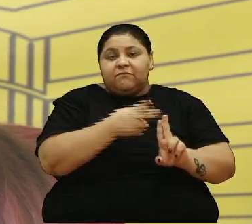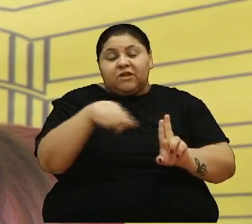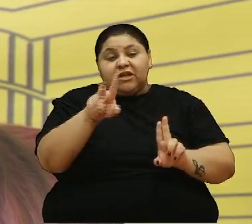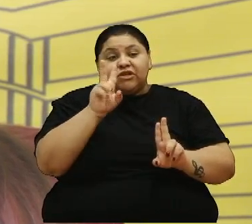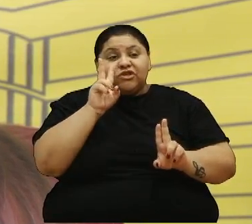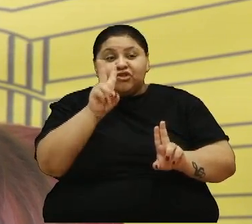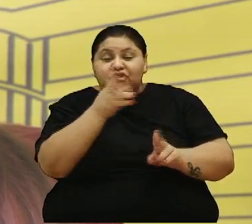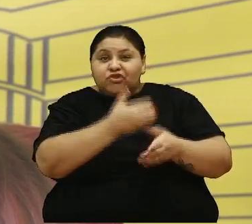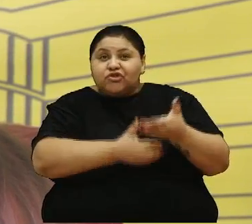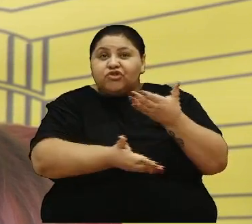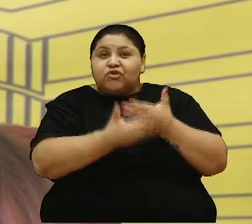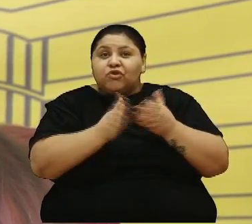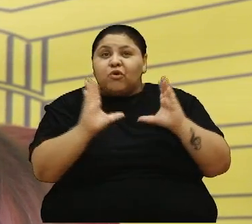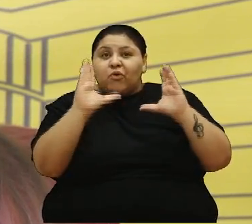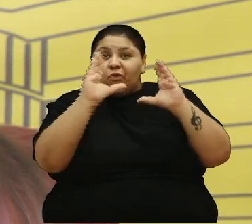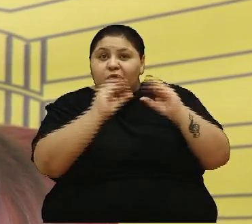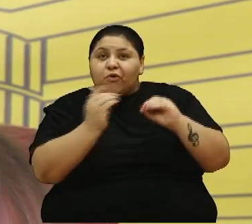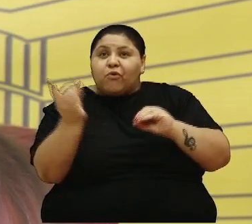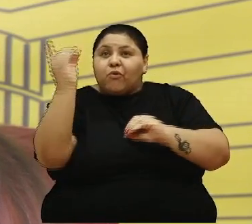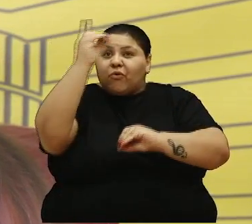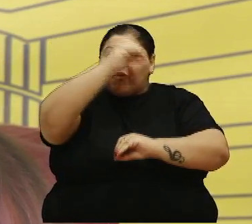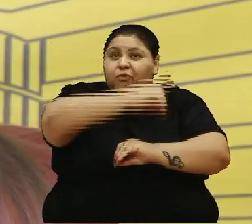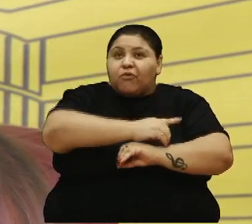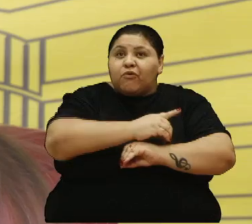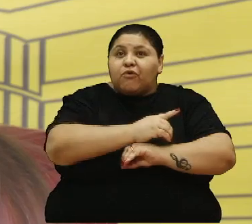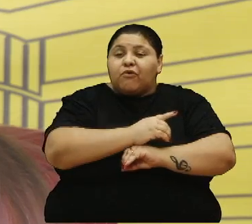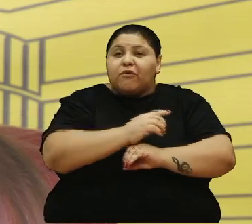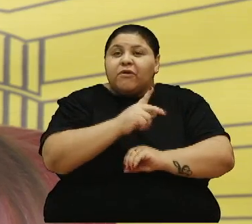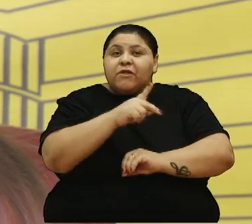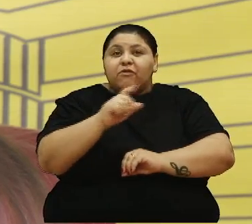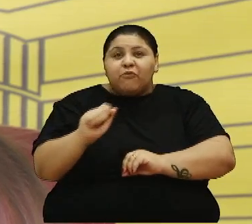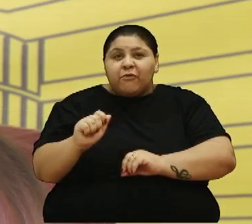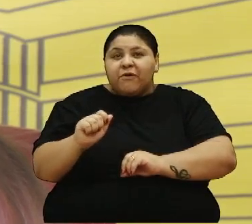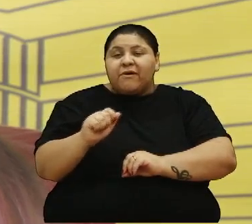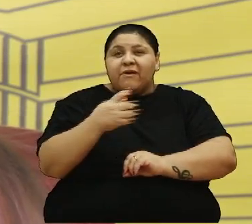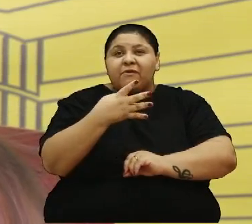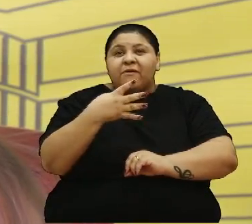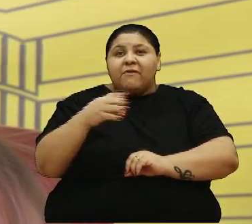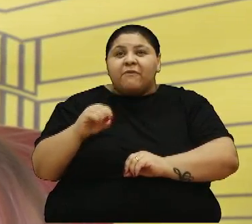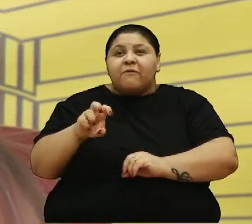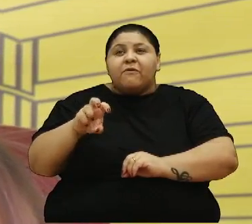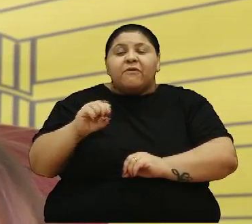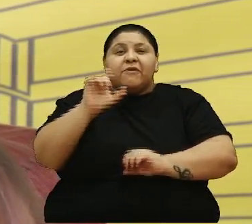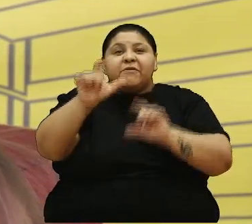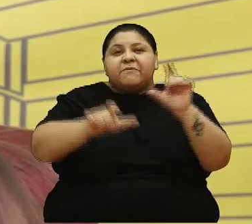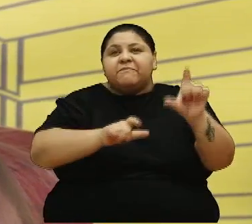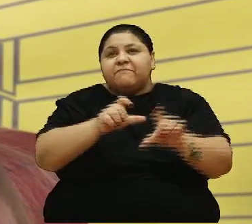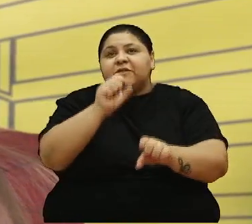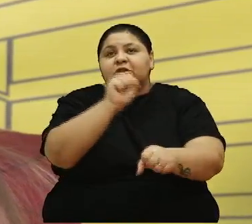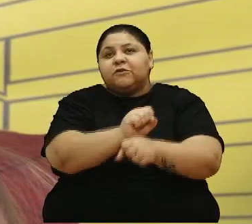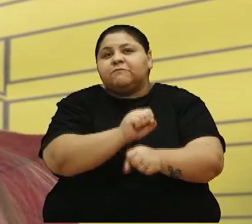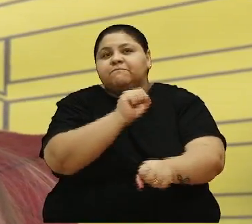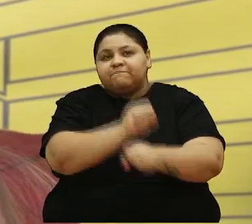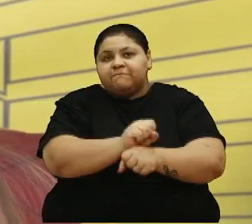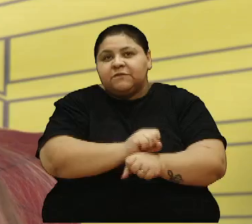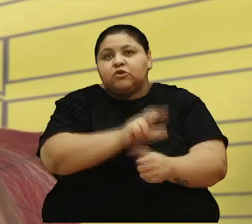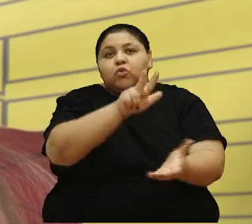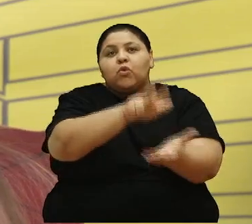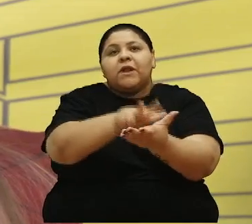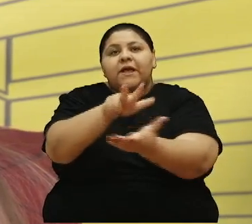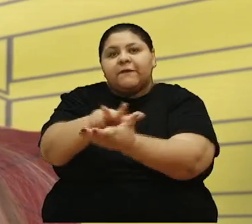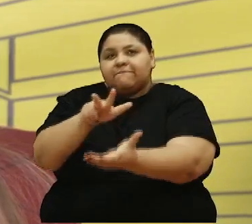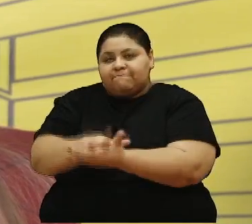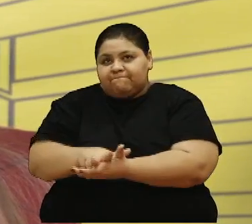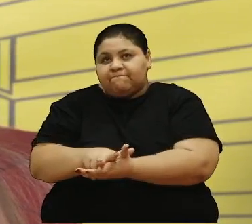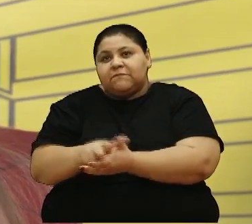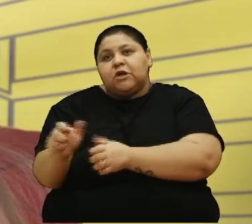vê todas as noites, todos os dias, ali no pronto atendimento, 40, 50 pessoas esperando um leito, né? E